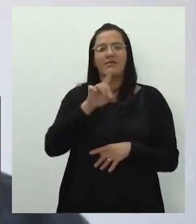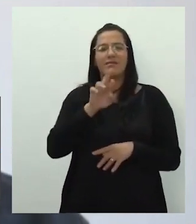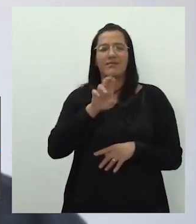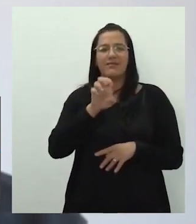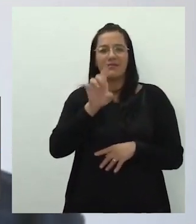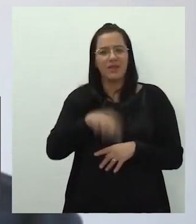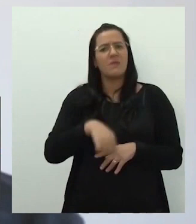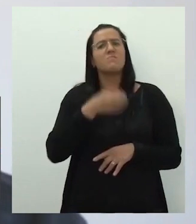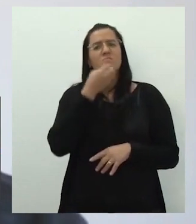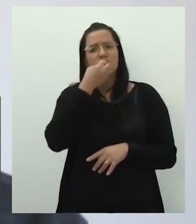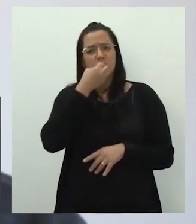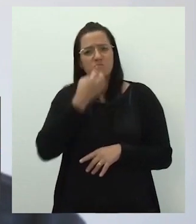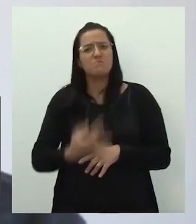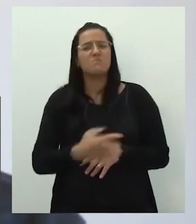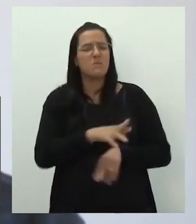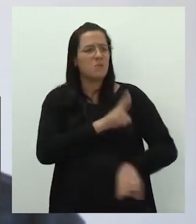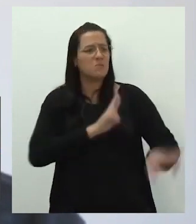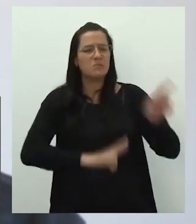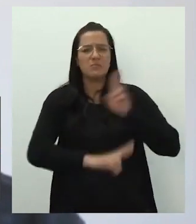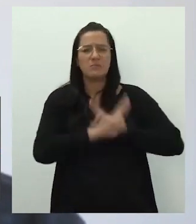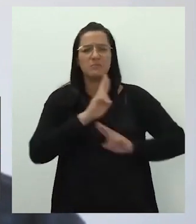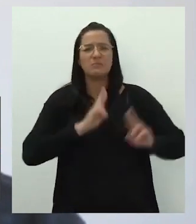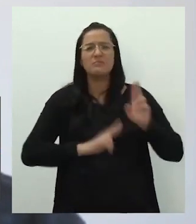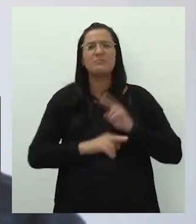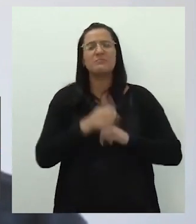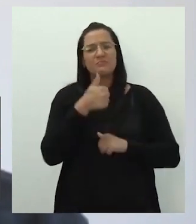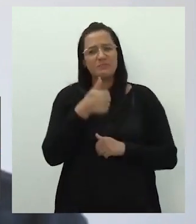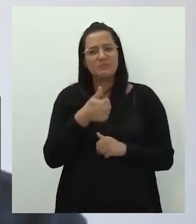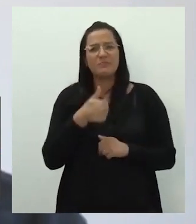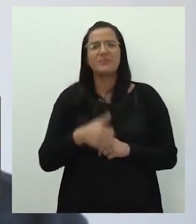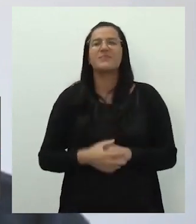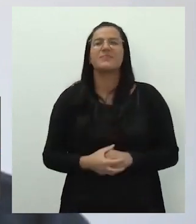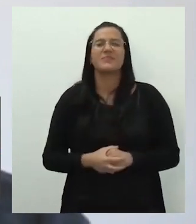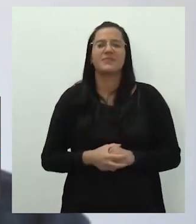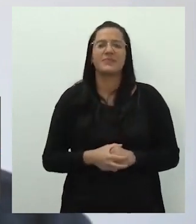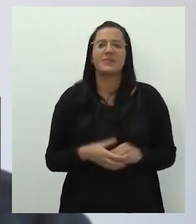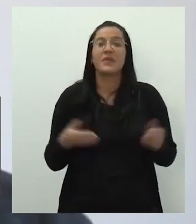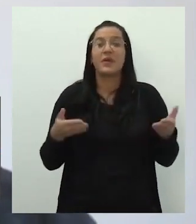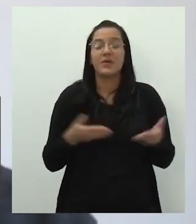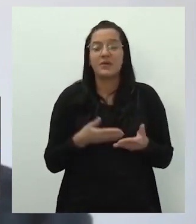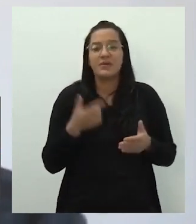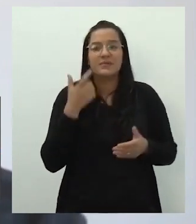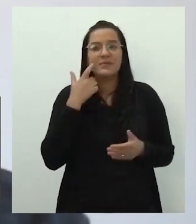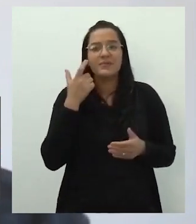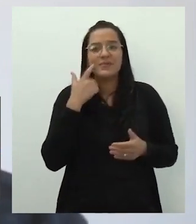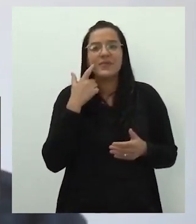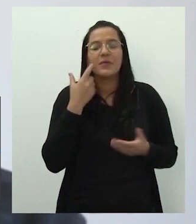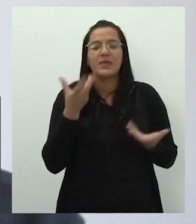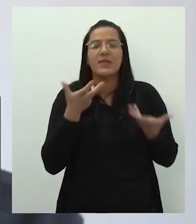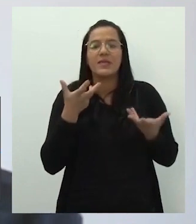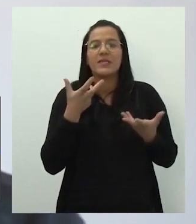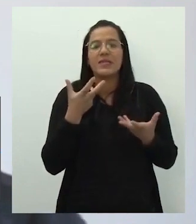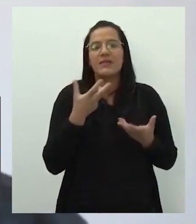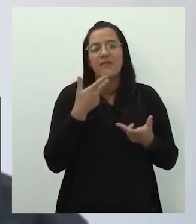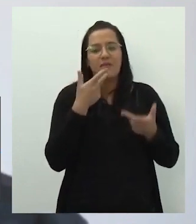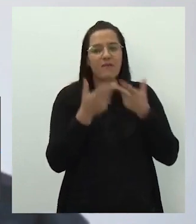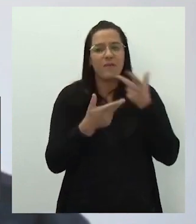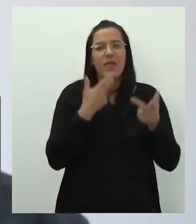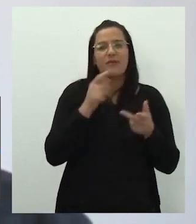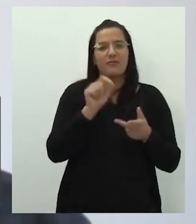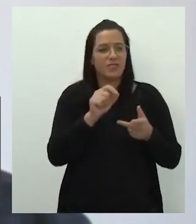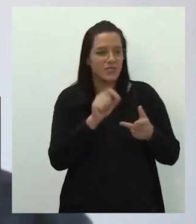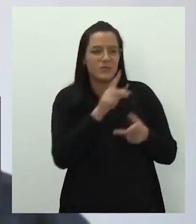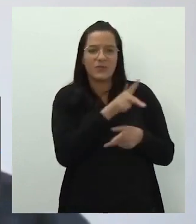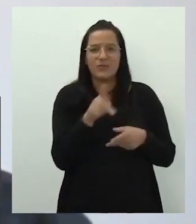têm respostas, né? E nós vamos verificar agora. Eu queria comentar com os colegas professores que estão interagindo